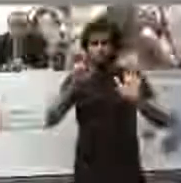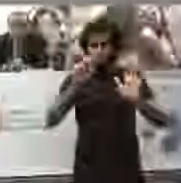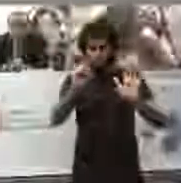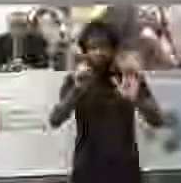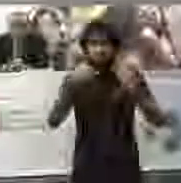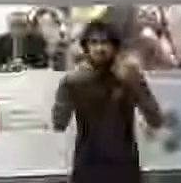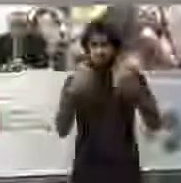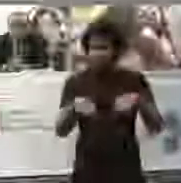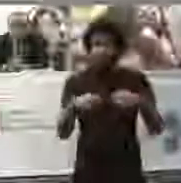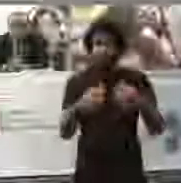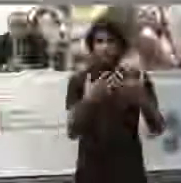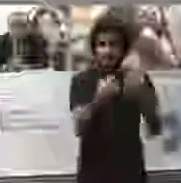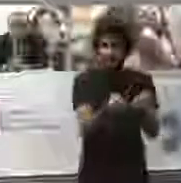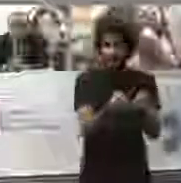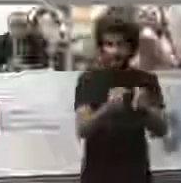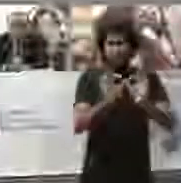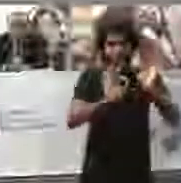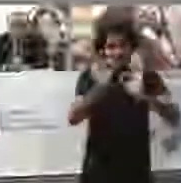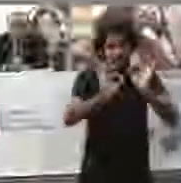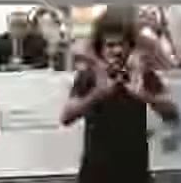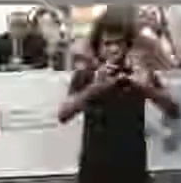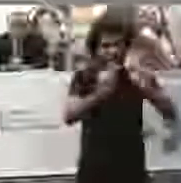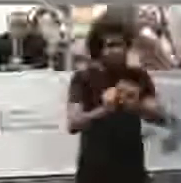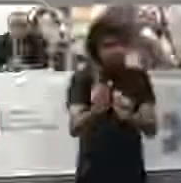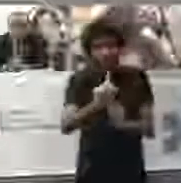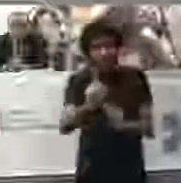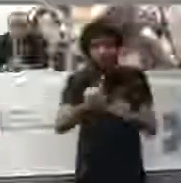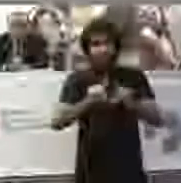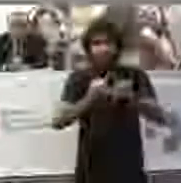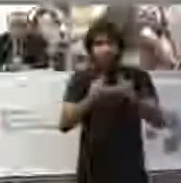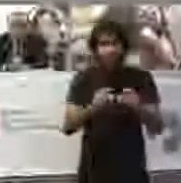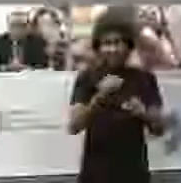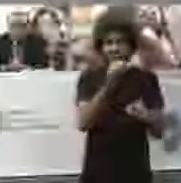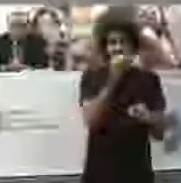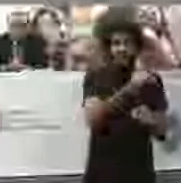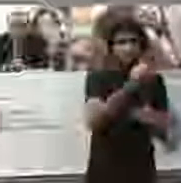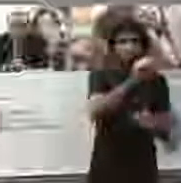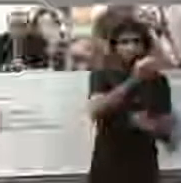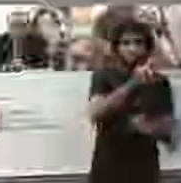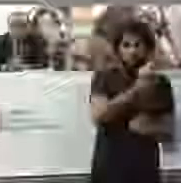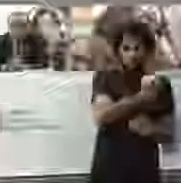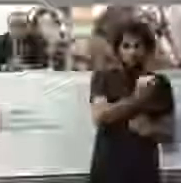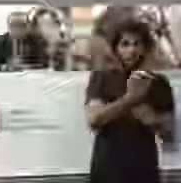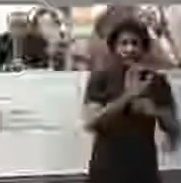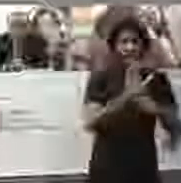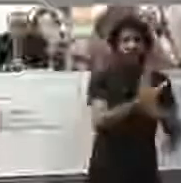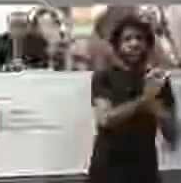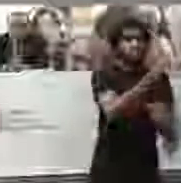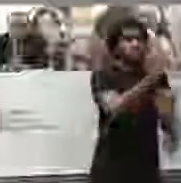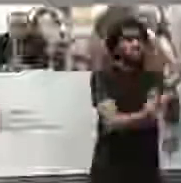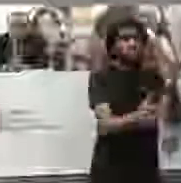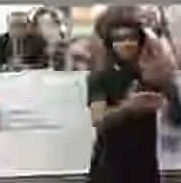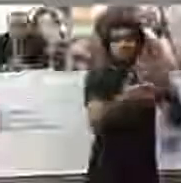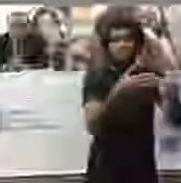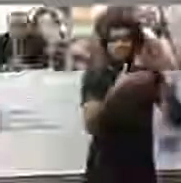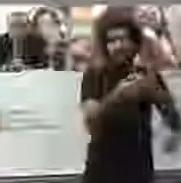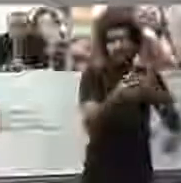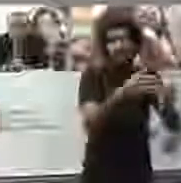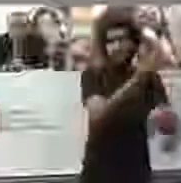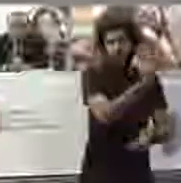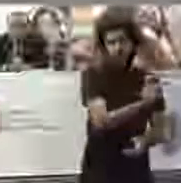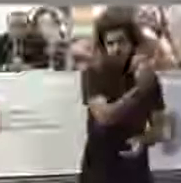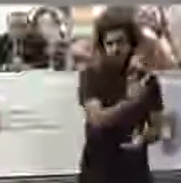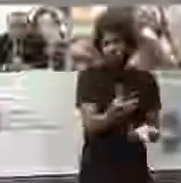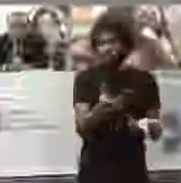precisa ser planejado para todos mas ele precisa estar pronto para atender a todos que possam vir a procurá lo e quando a gente